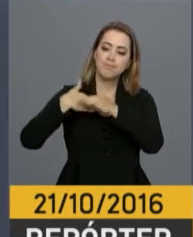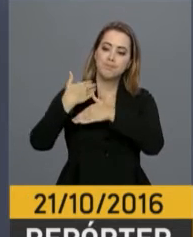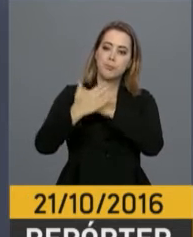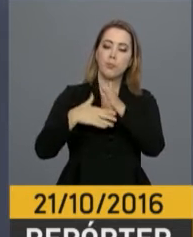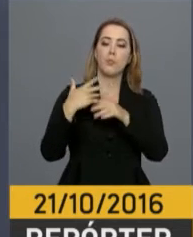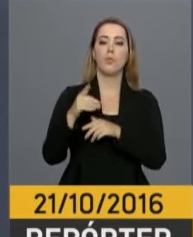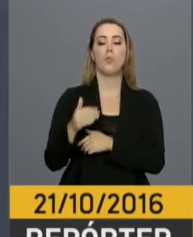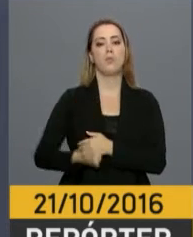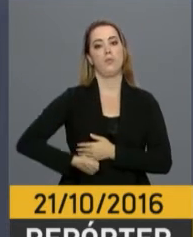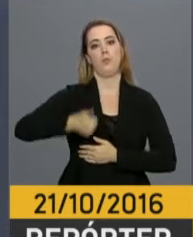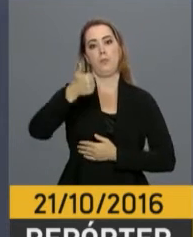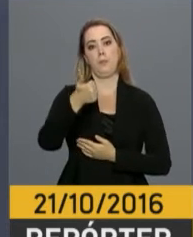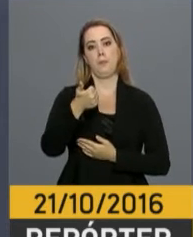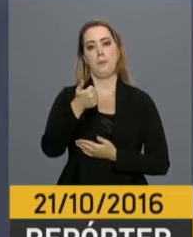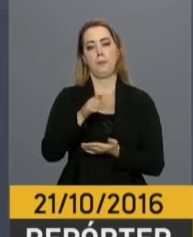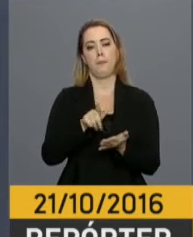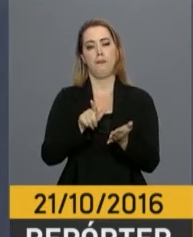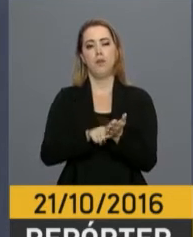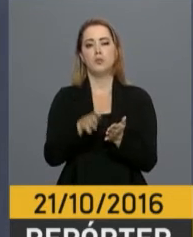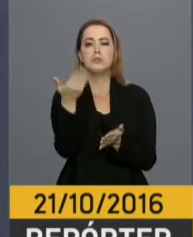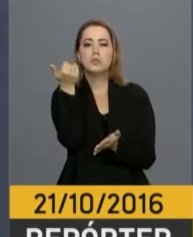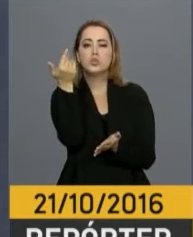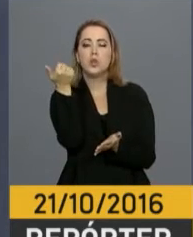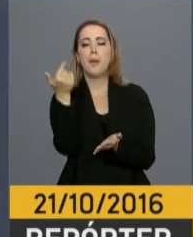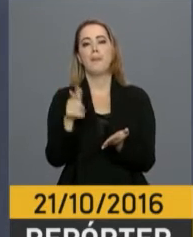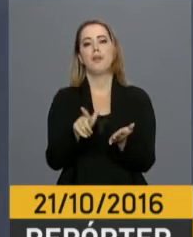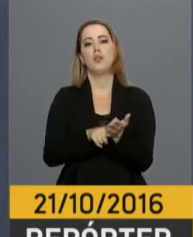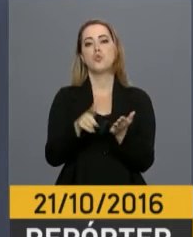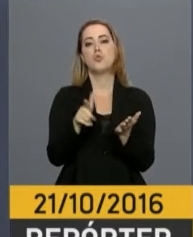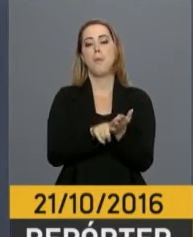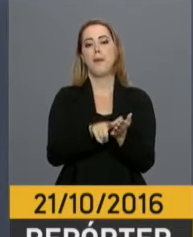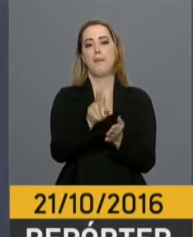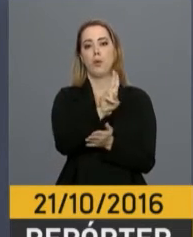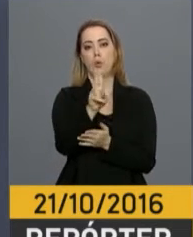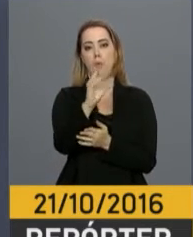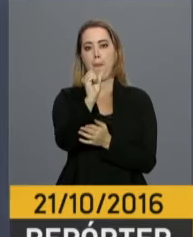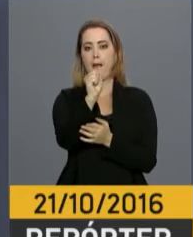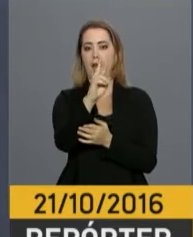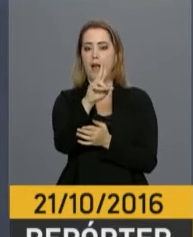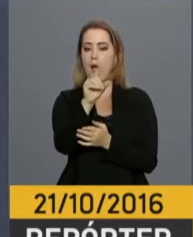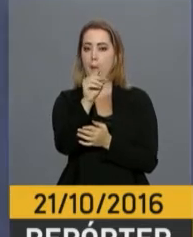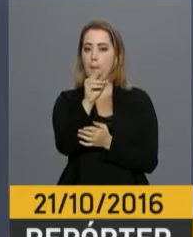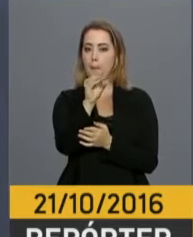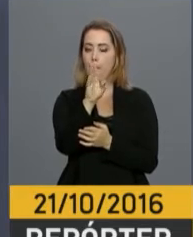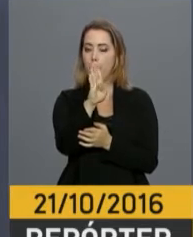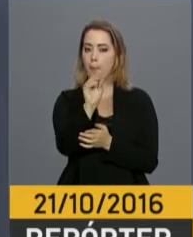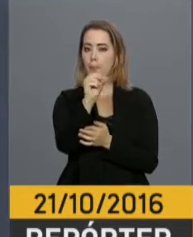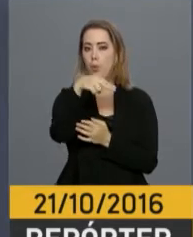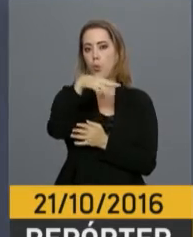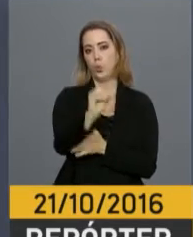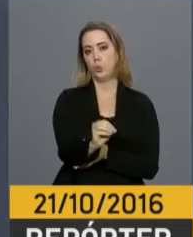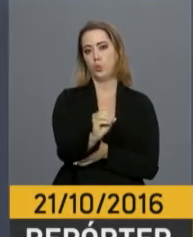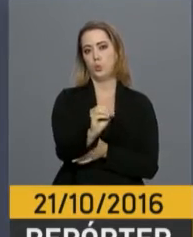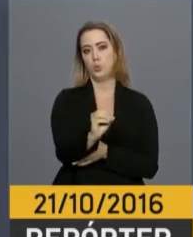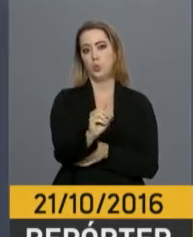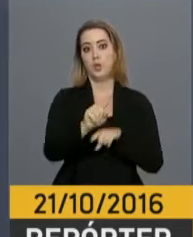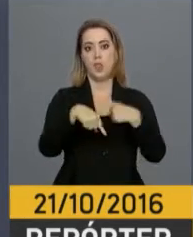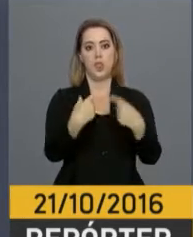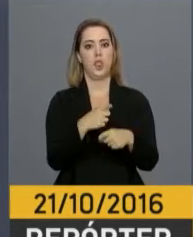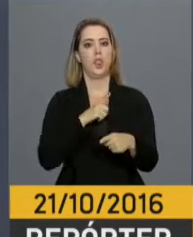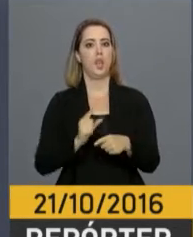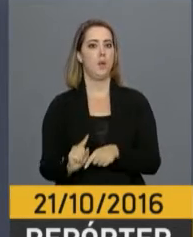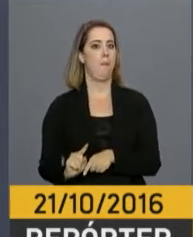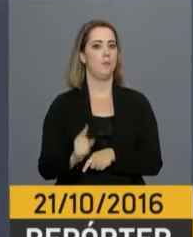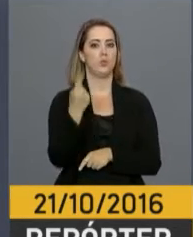do carbono, do papel carbono, como lembrou o doutor Leandro. Todos devem se lembrar quando surgiu o branquinho, né, de